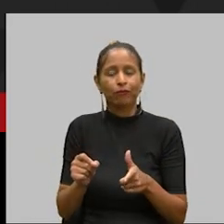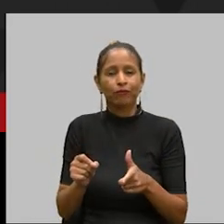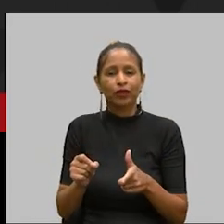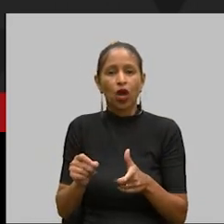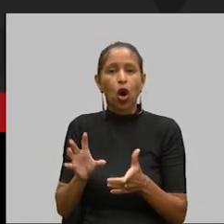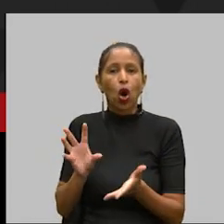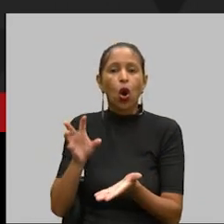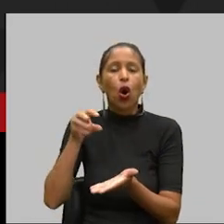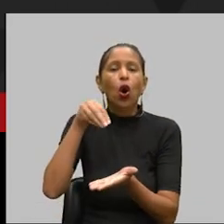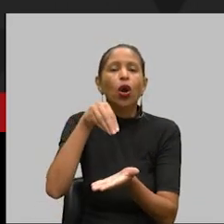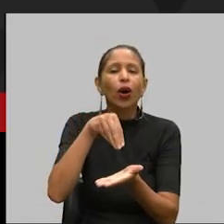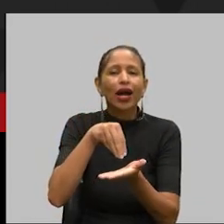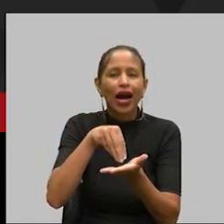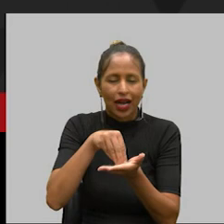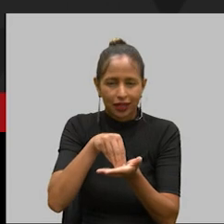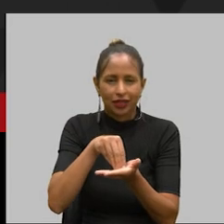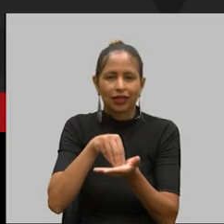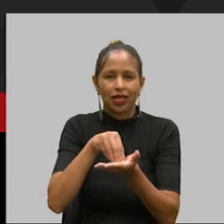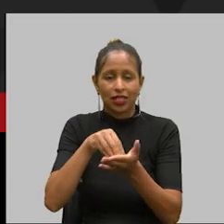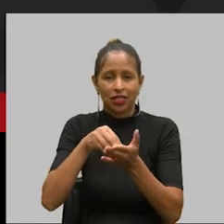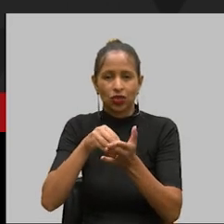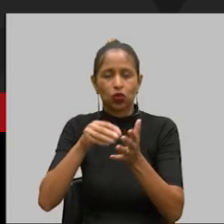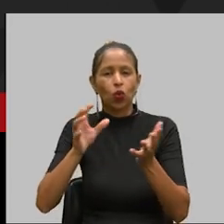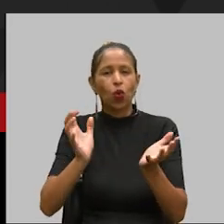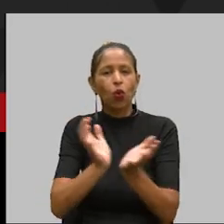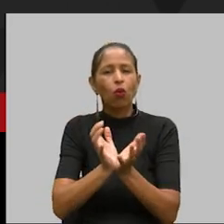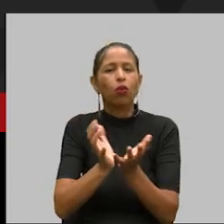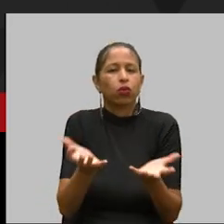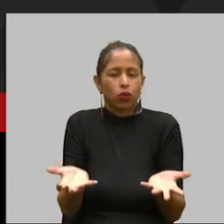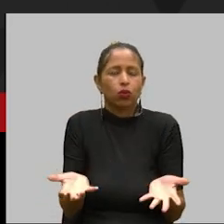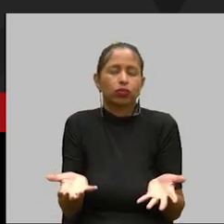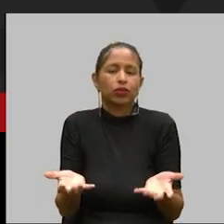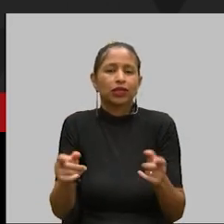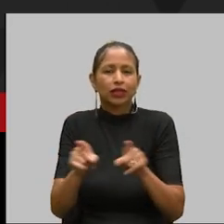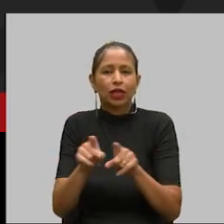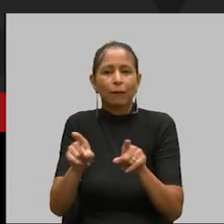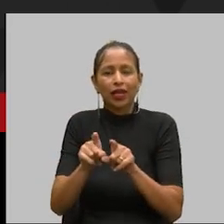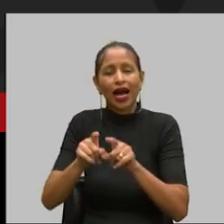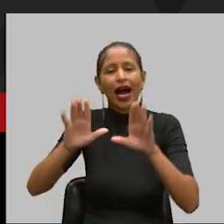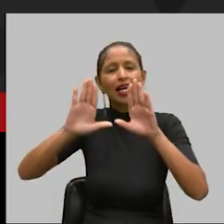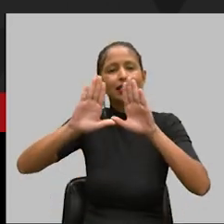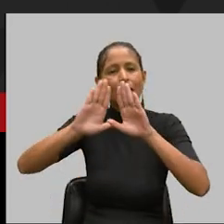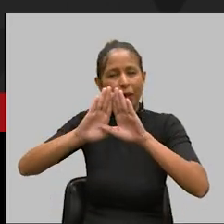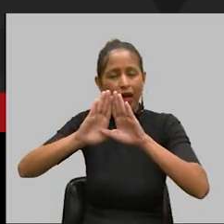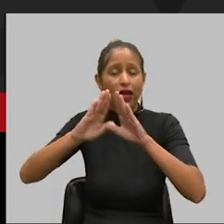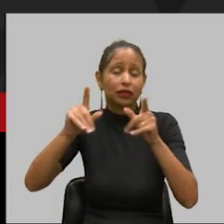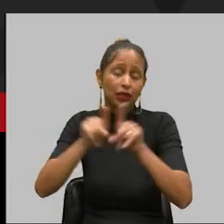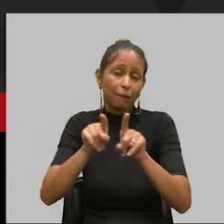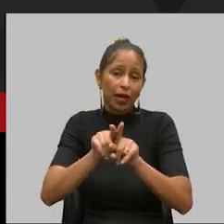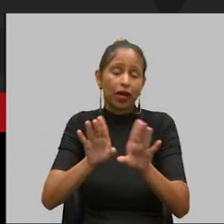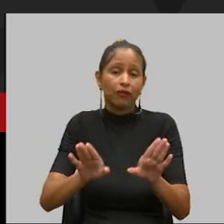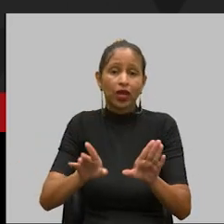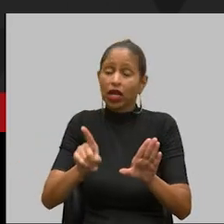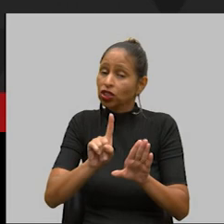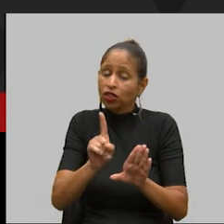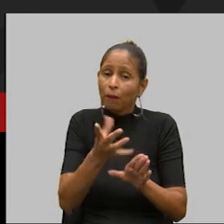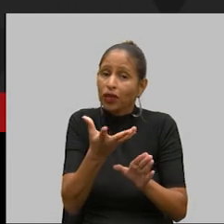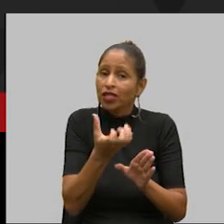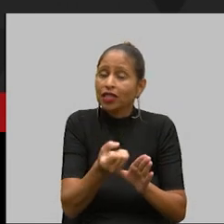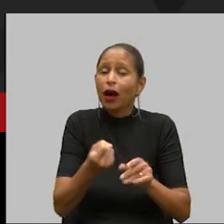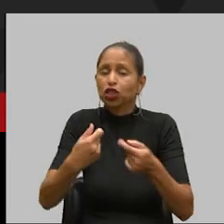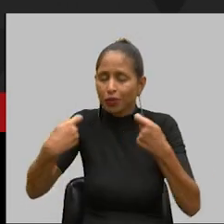colocadas em apreciação no Congresso Nacional e até mesmo nas assembleias legislativas né a gente precisa